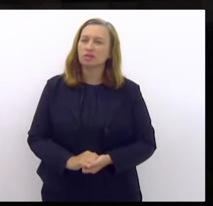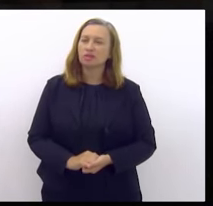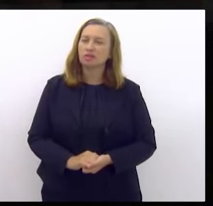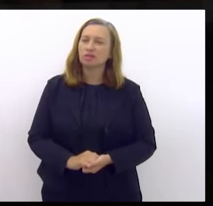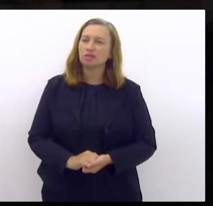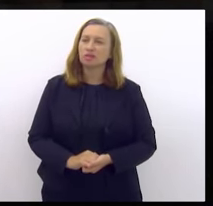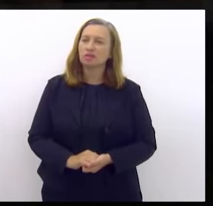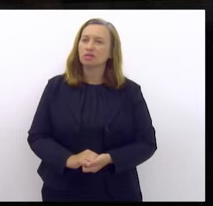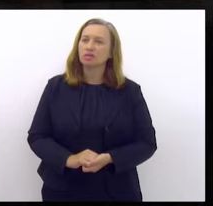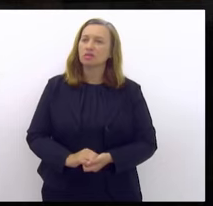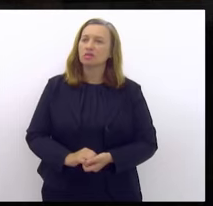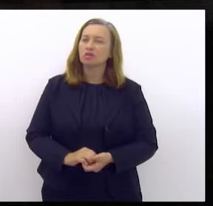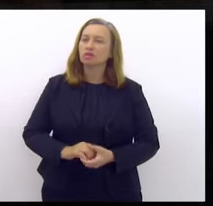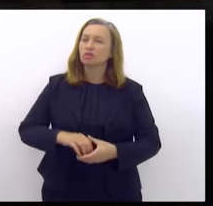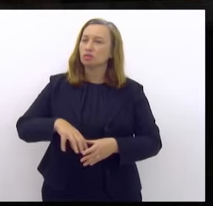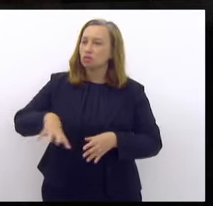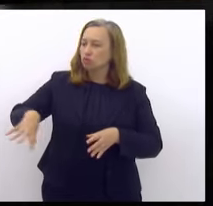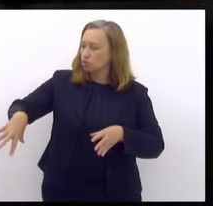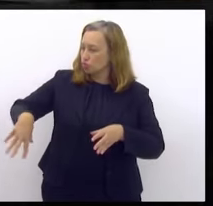aglutinasse a sua emenda